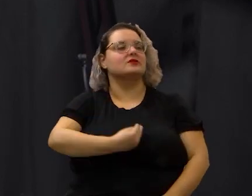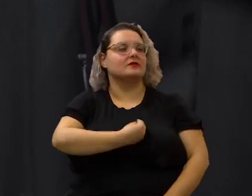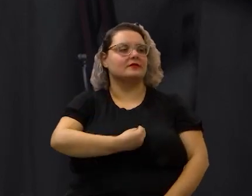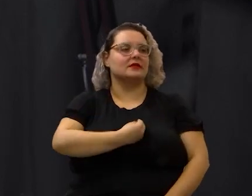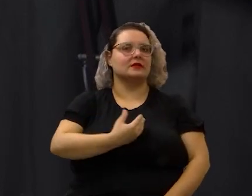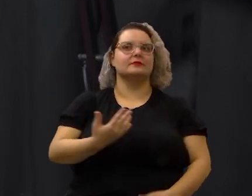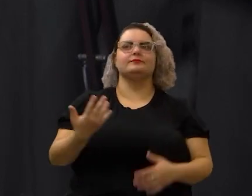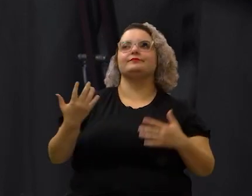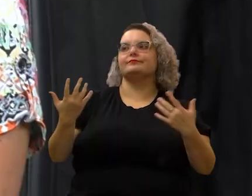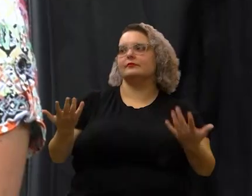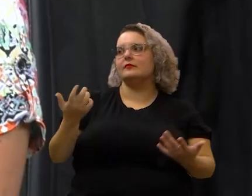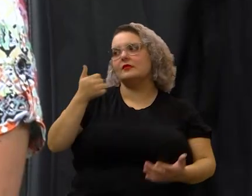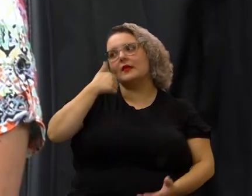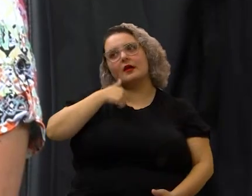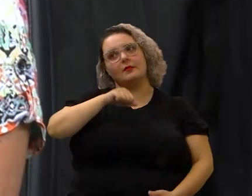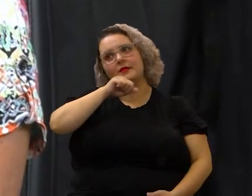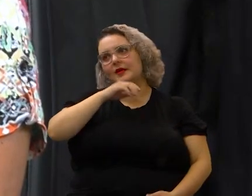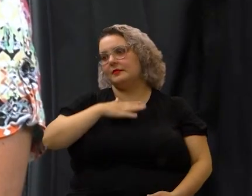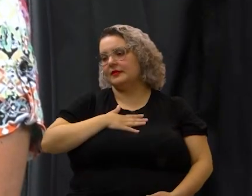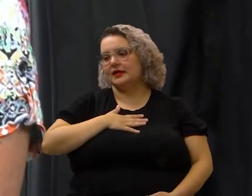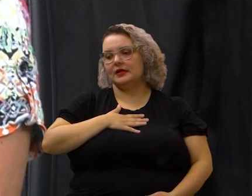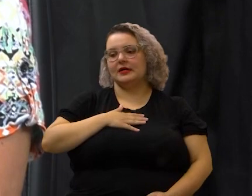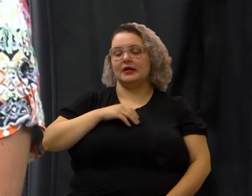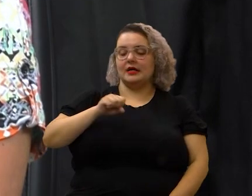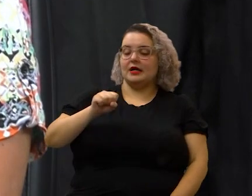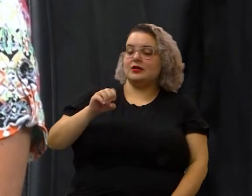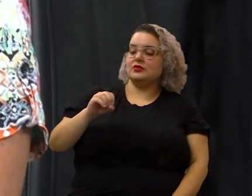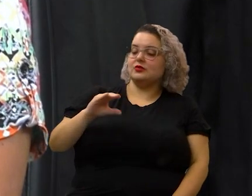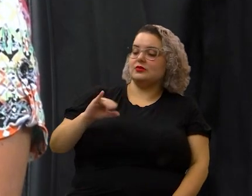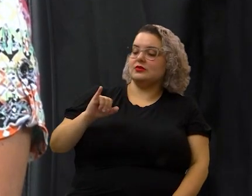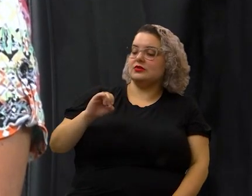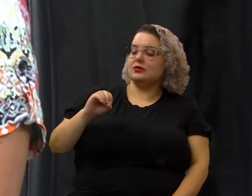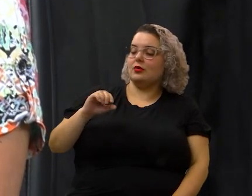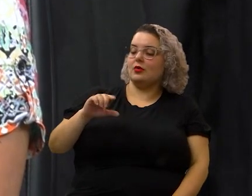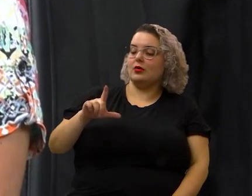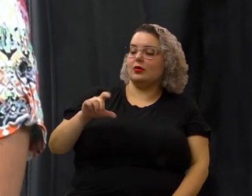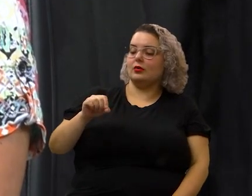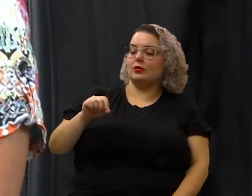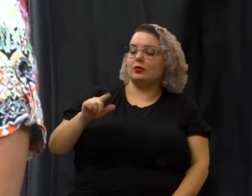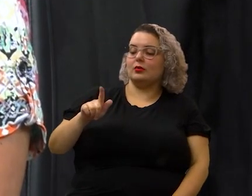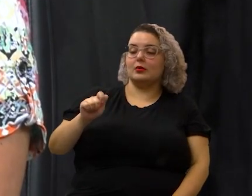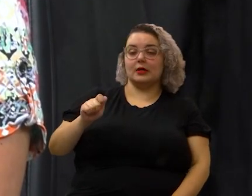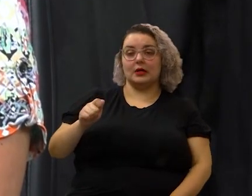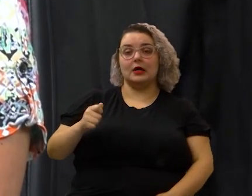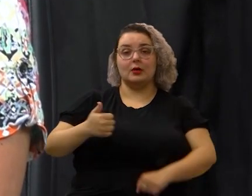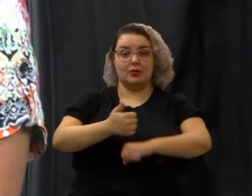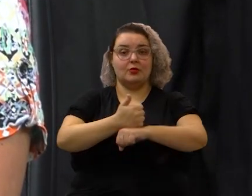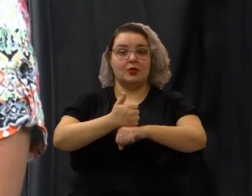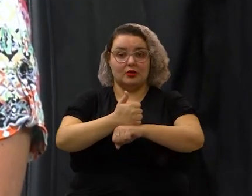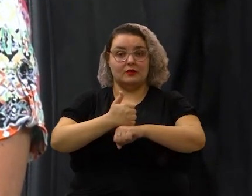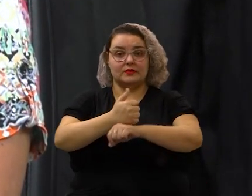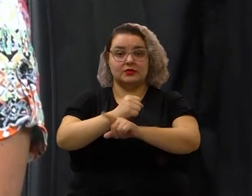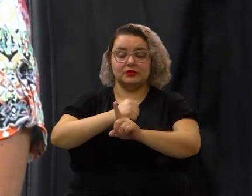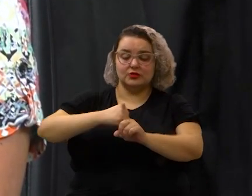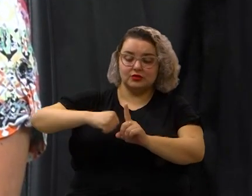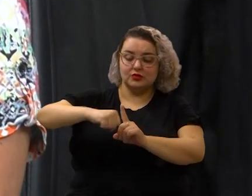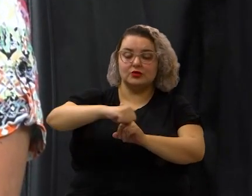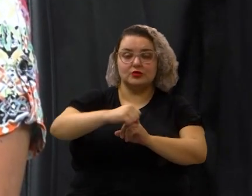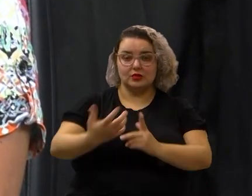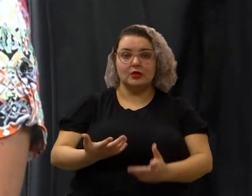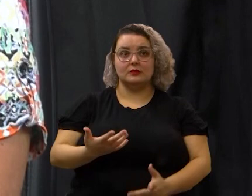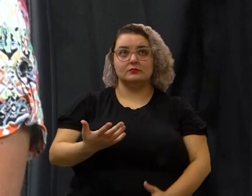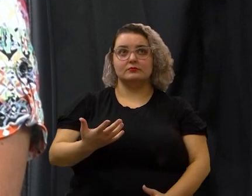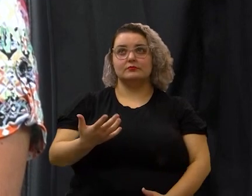vida? Minha mãe é socióloga, né? Então, acho que quando eu